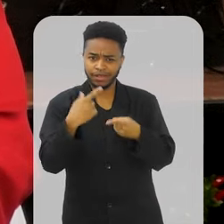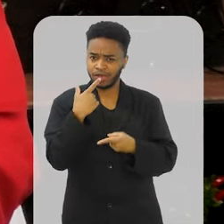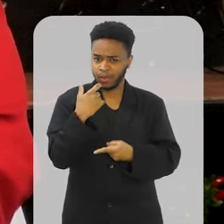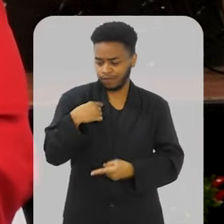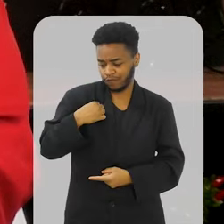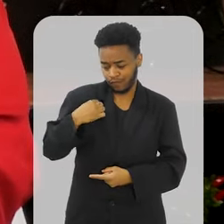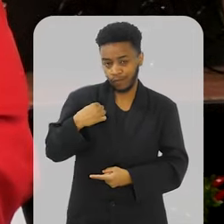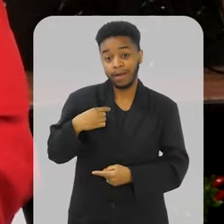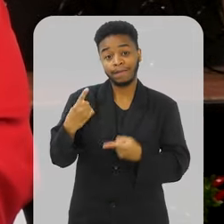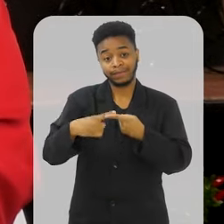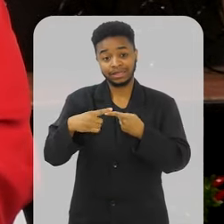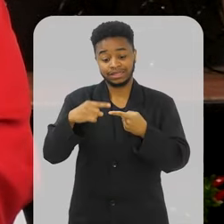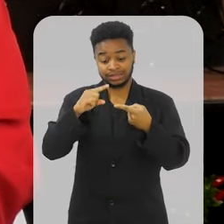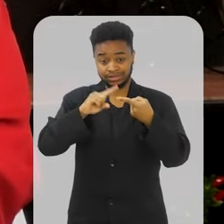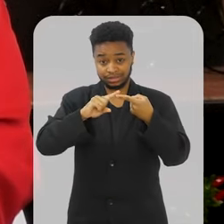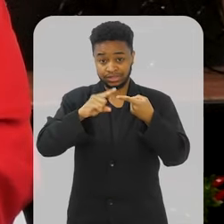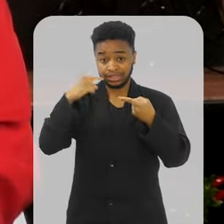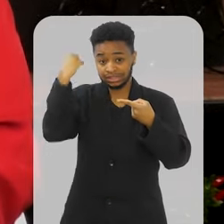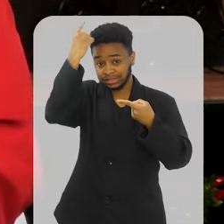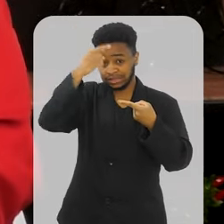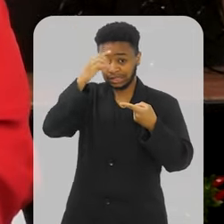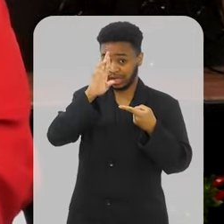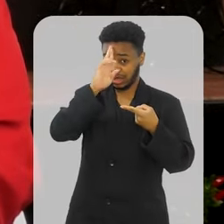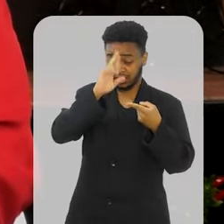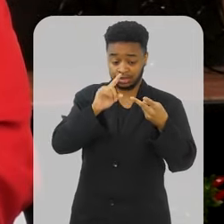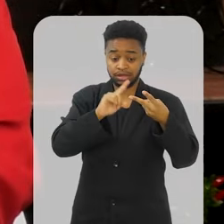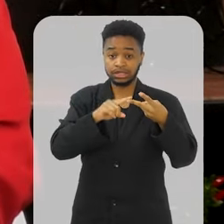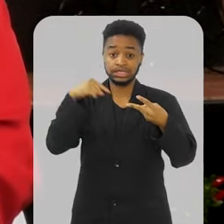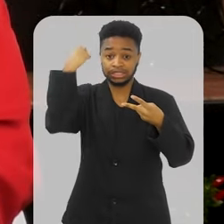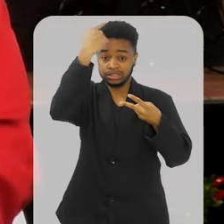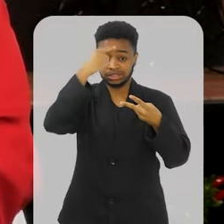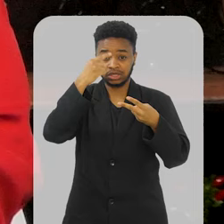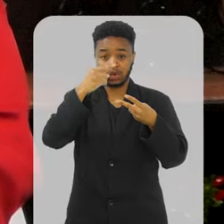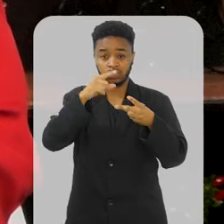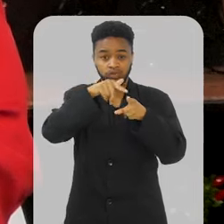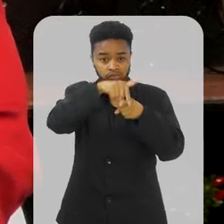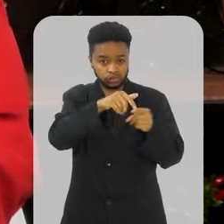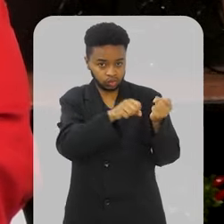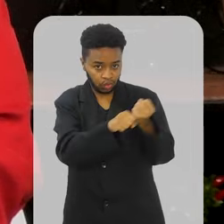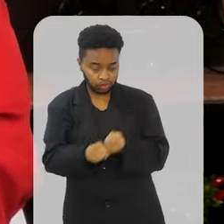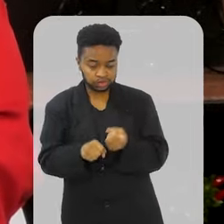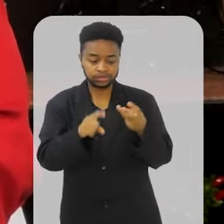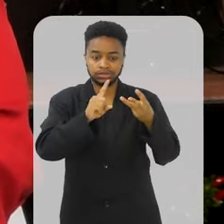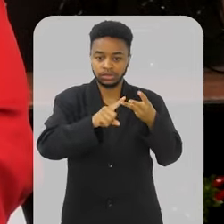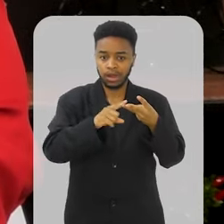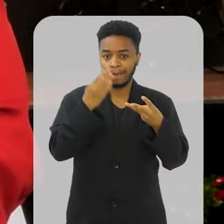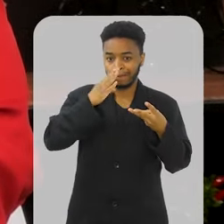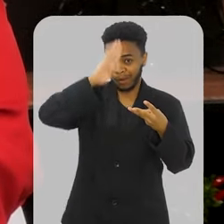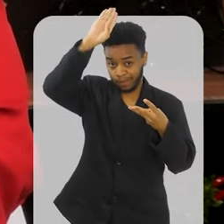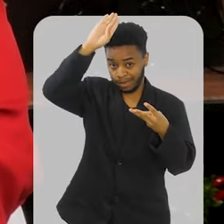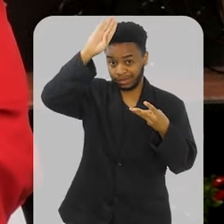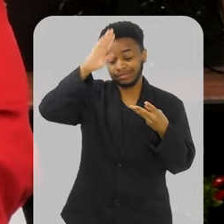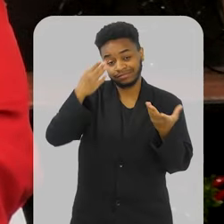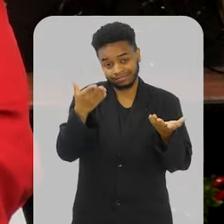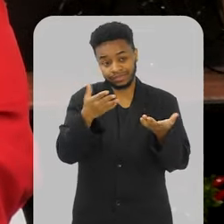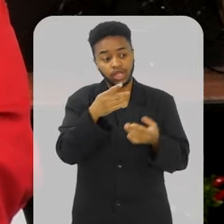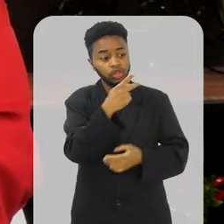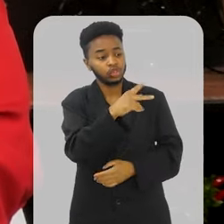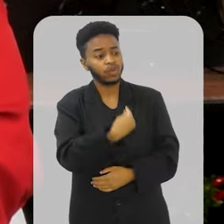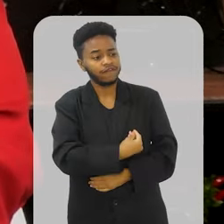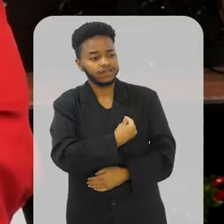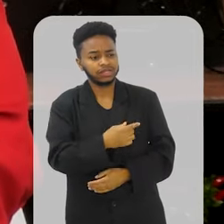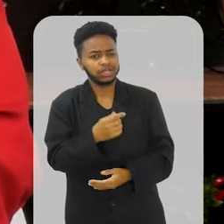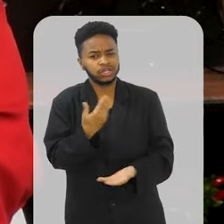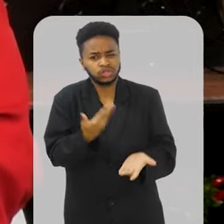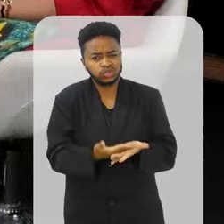Rita São Jorge corpo de bombeiros só podia vem de vermelho com certeza quer dizer no seu caso a